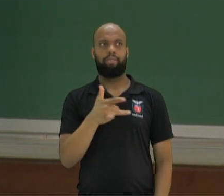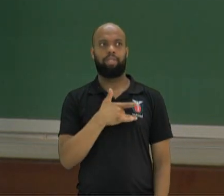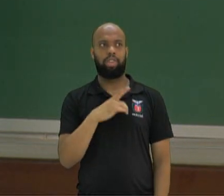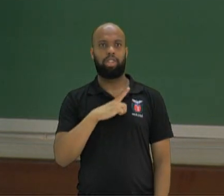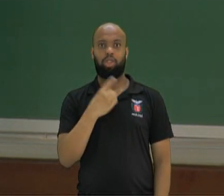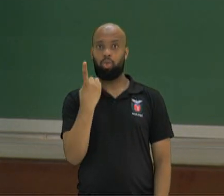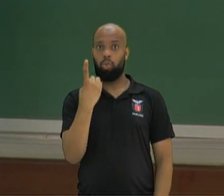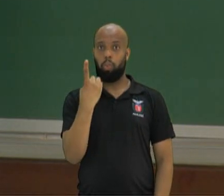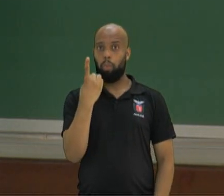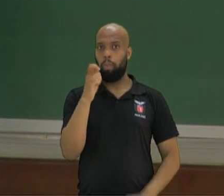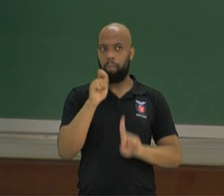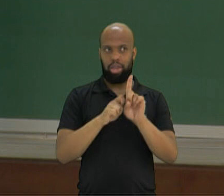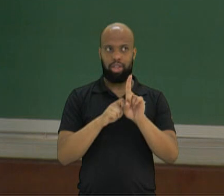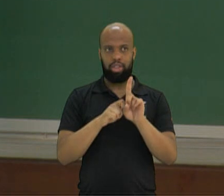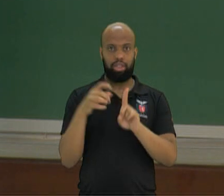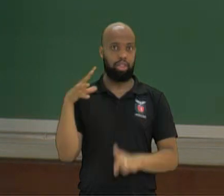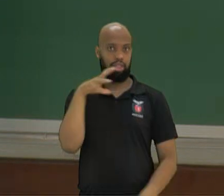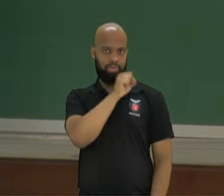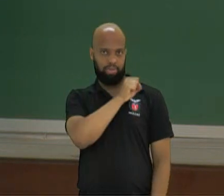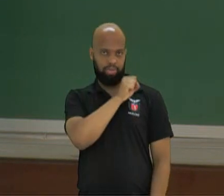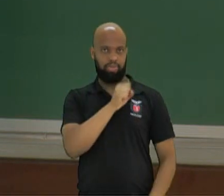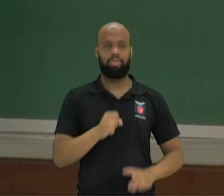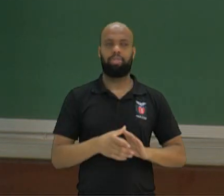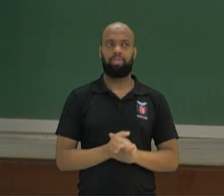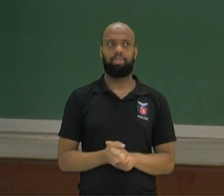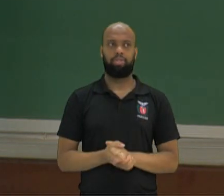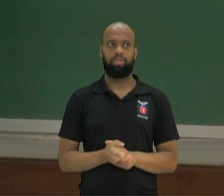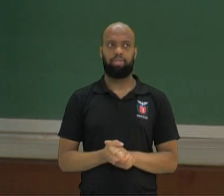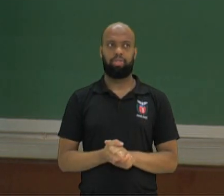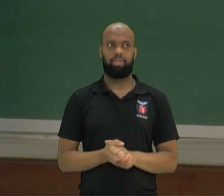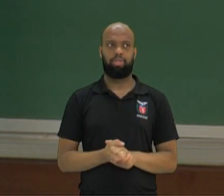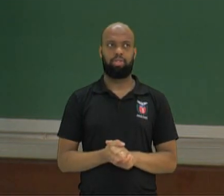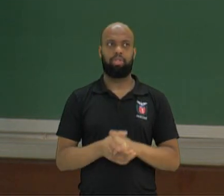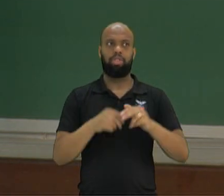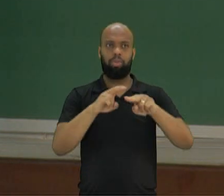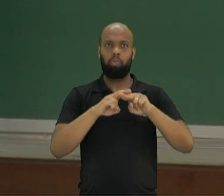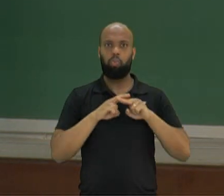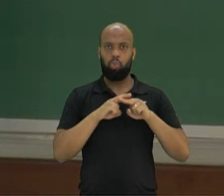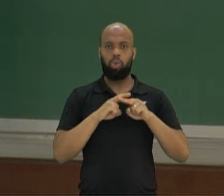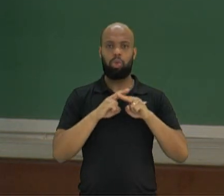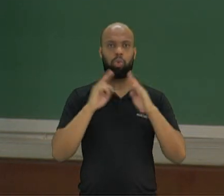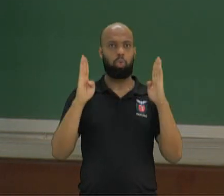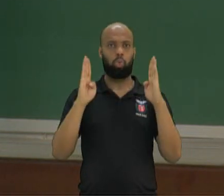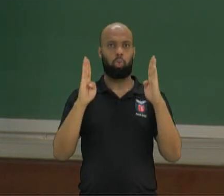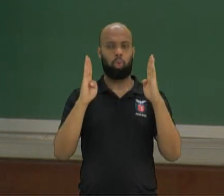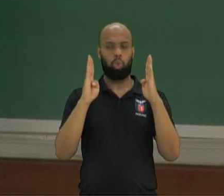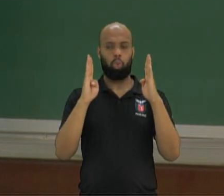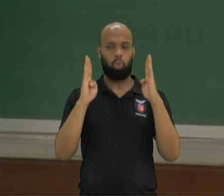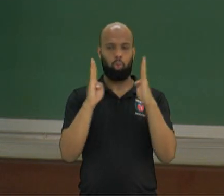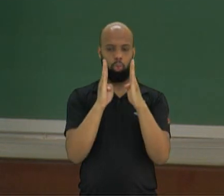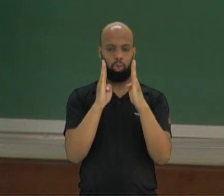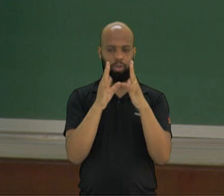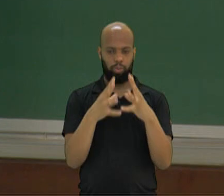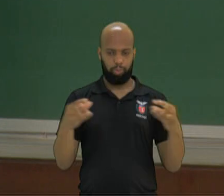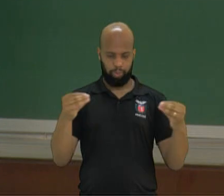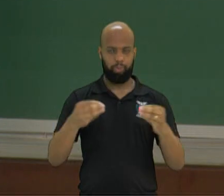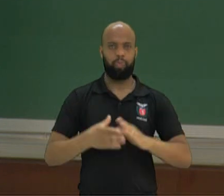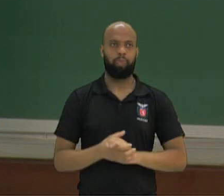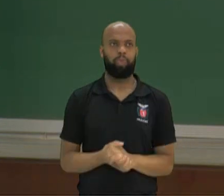de 1 mês, muito mais rápido, né? Talvez por isso que o negócio não dure tanto, né? Porque é muito rápido.